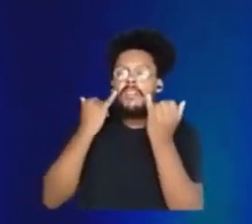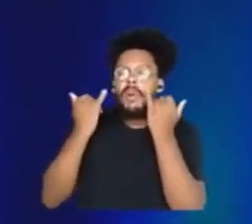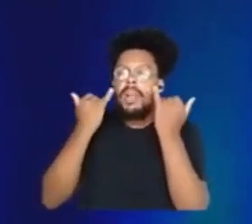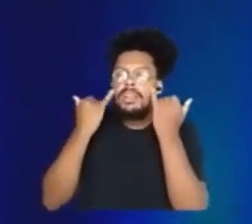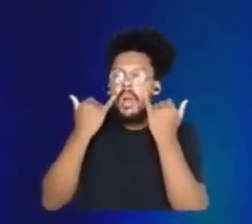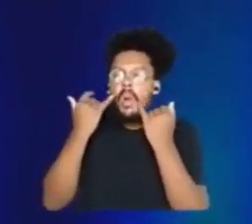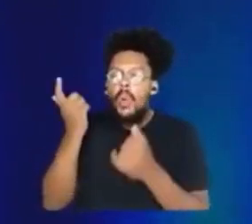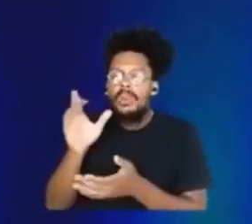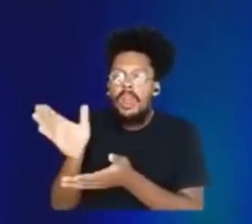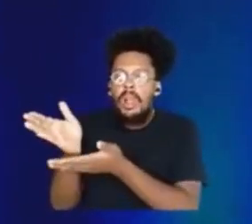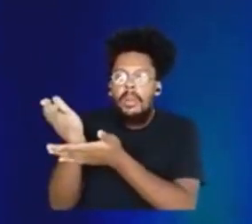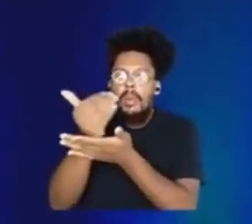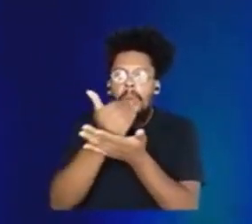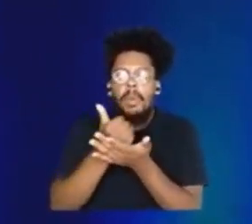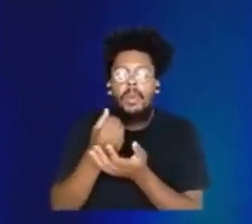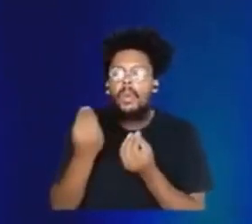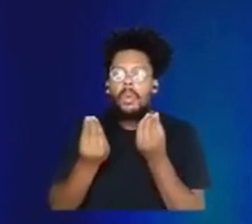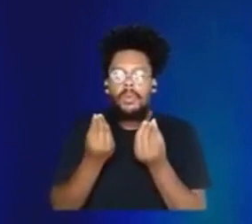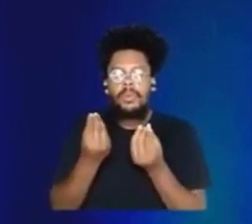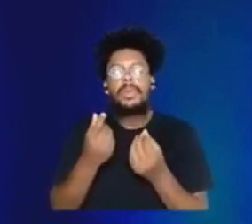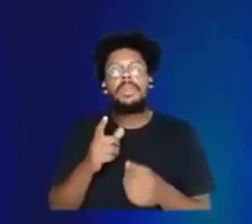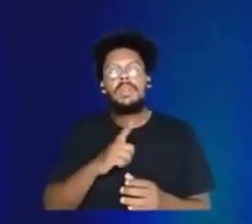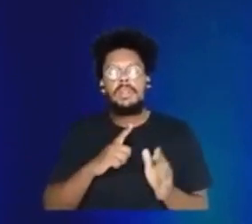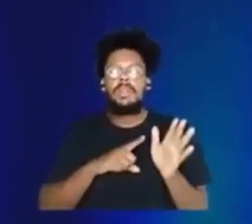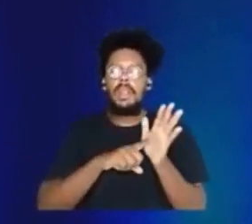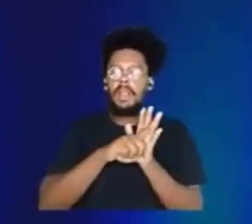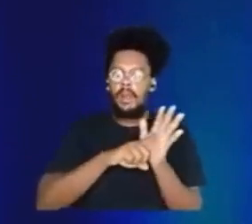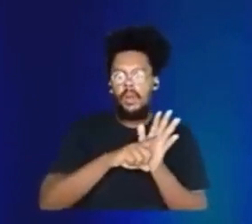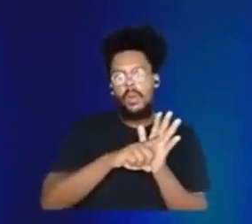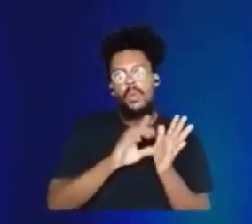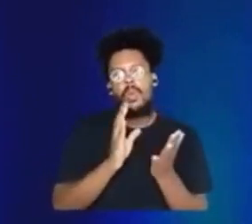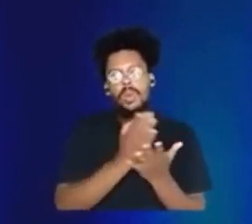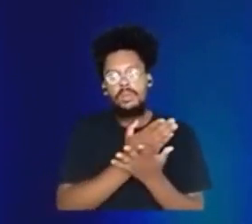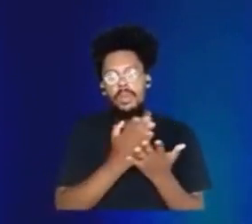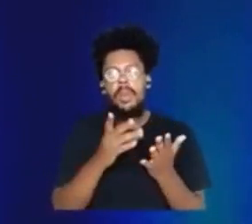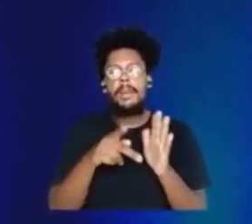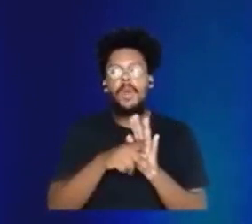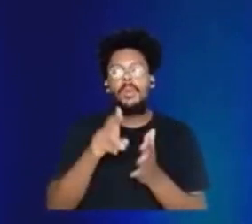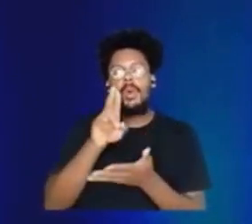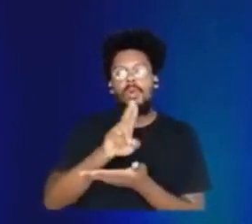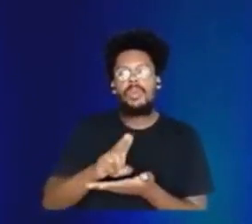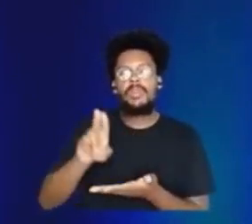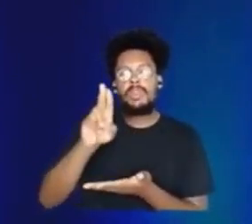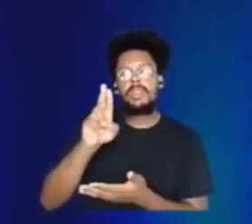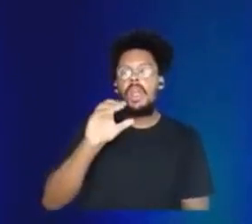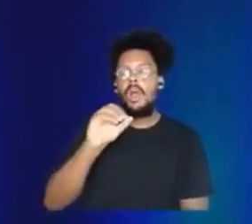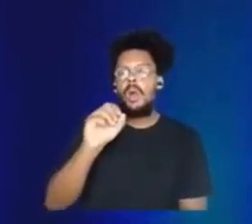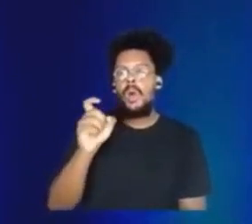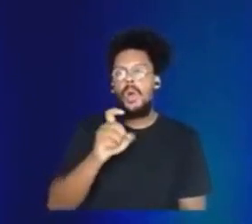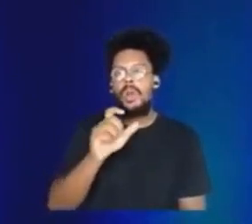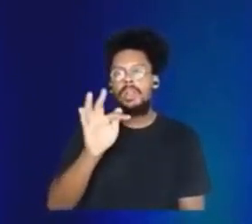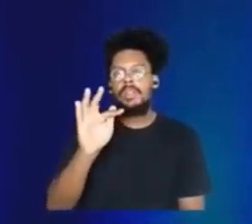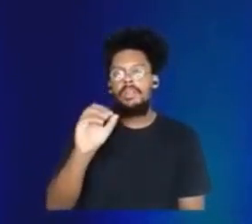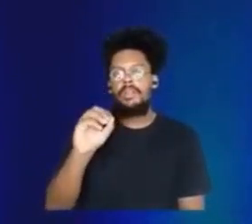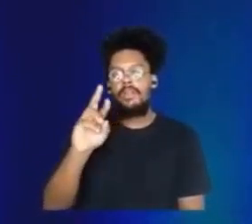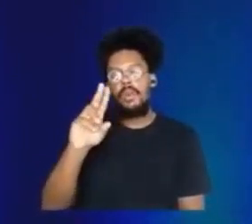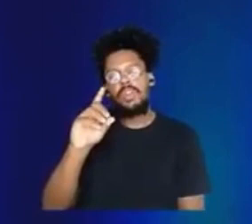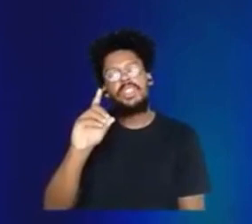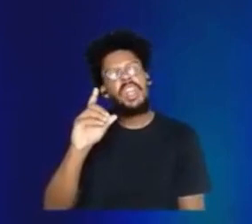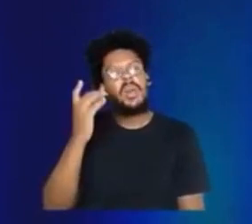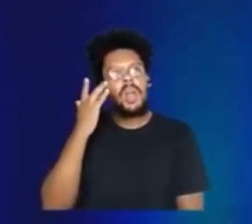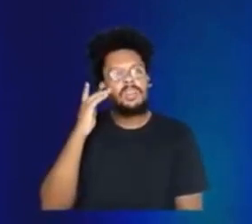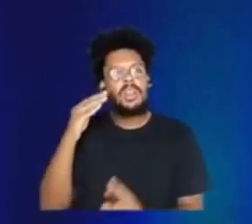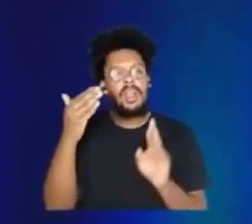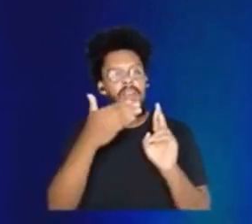algumas pesquisas, talvez a Digital News Report da Universidade de Oxford, Reuters, seja uma das referências que mostra como as